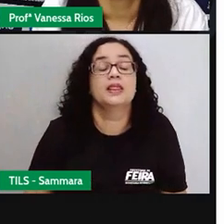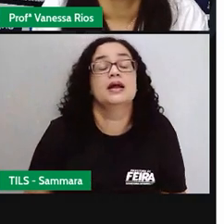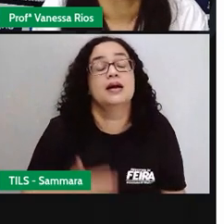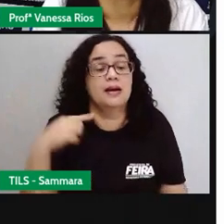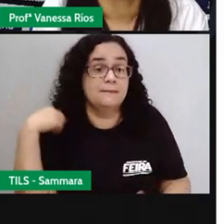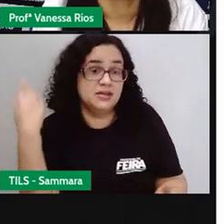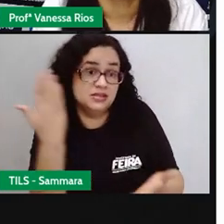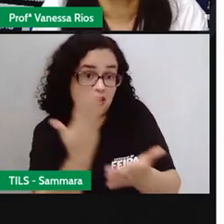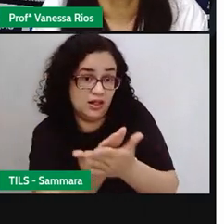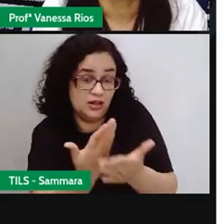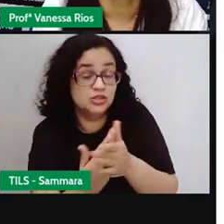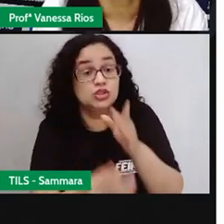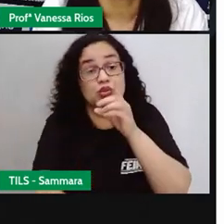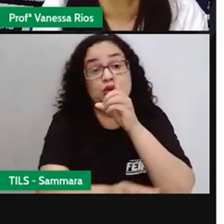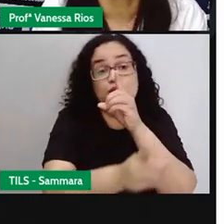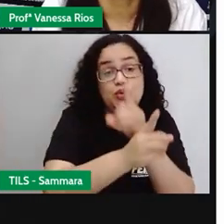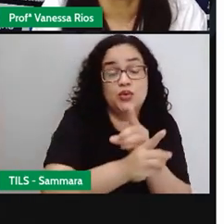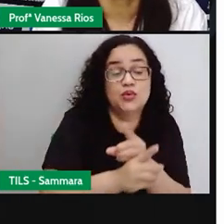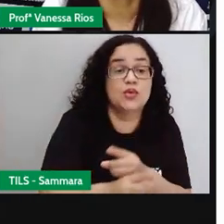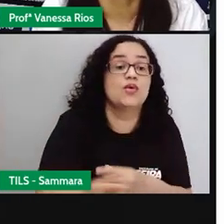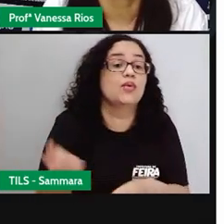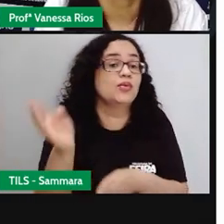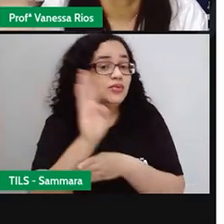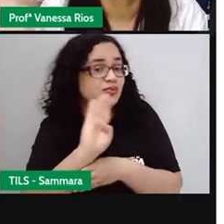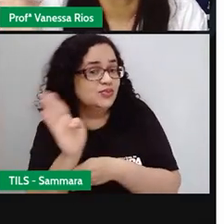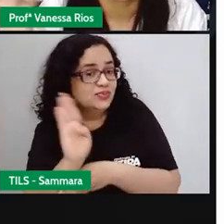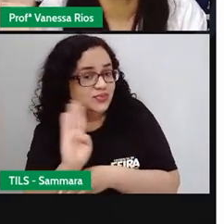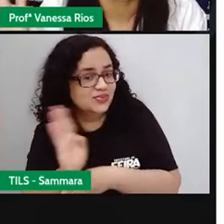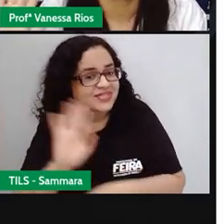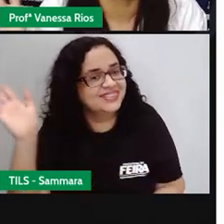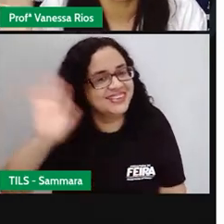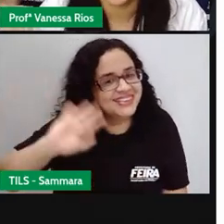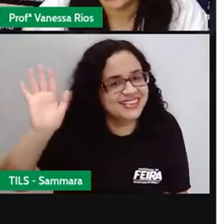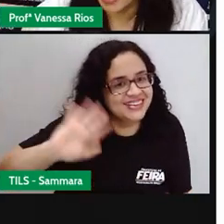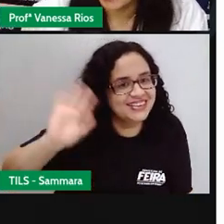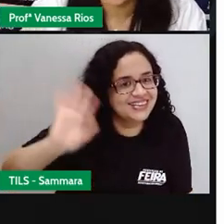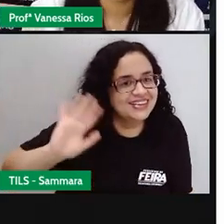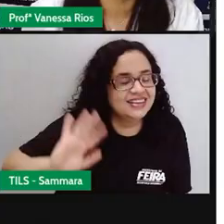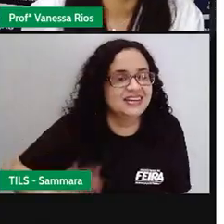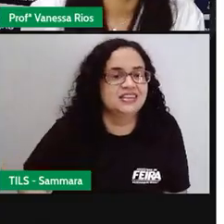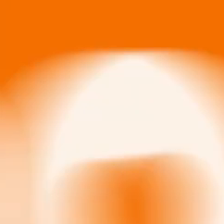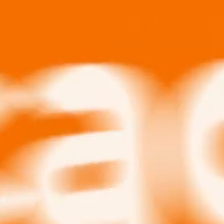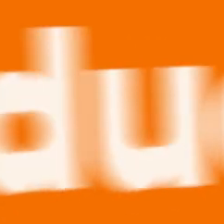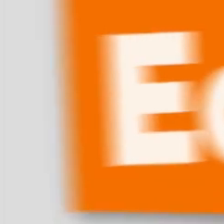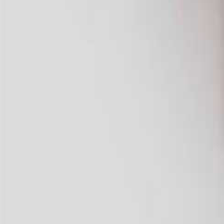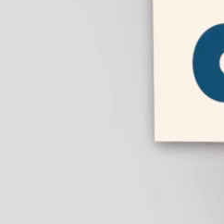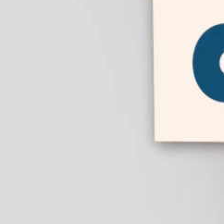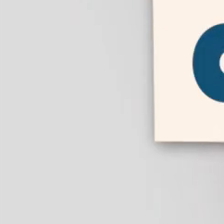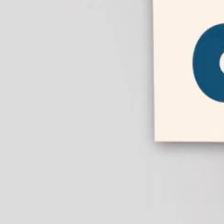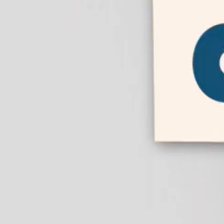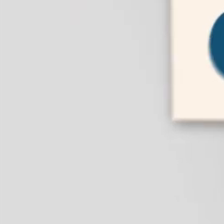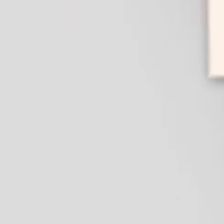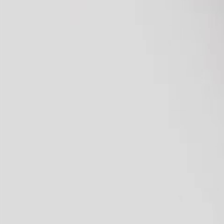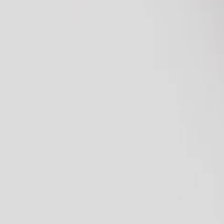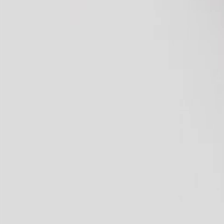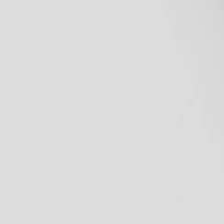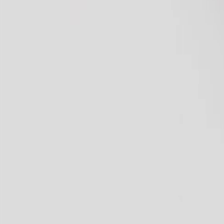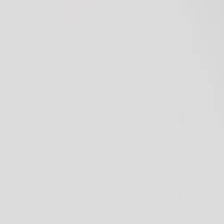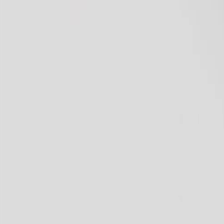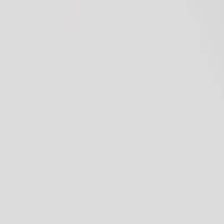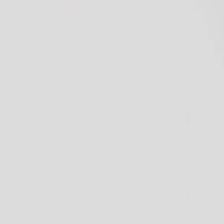aula e a gente se encontra no próximo momento. Tchau, tchau. Viu, turma? Tchau,